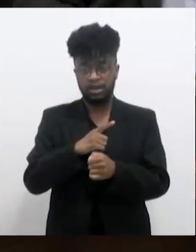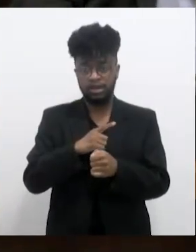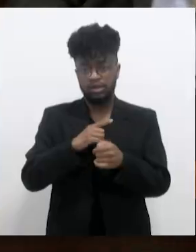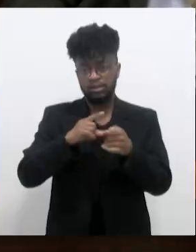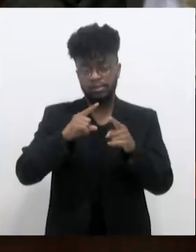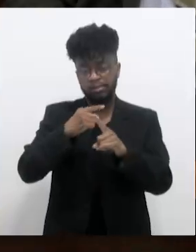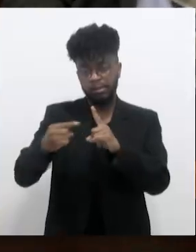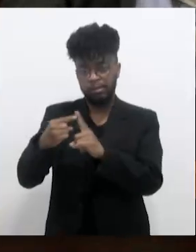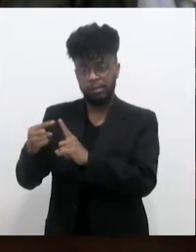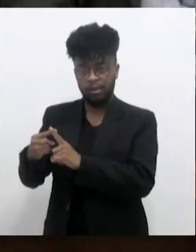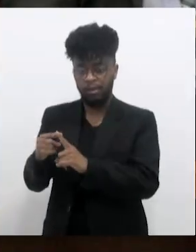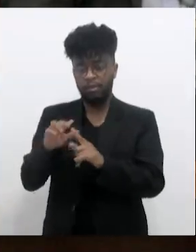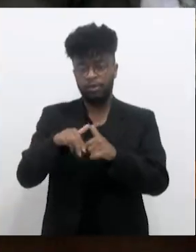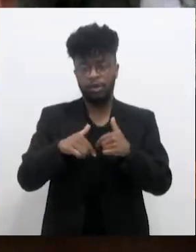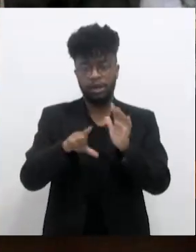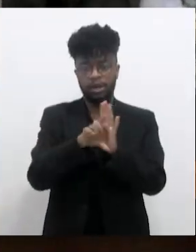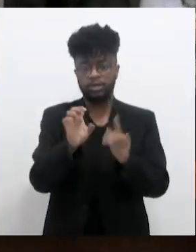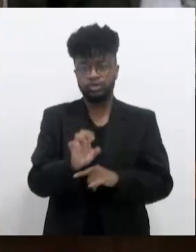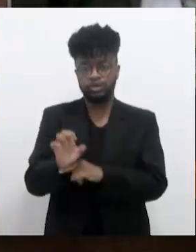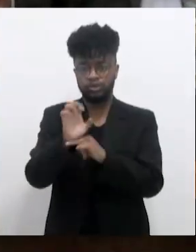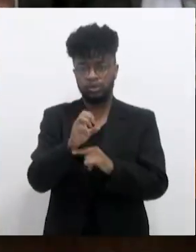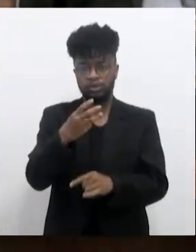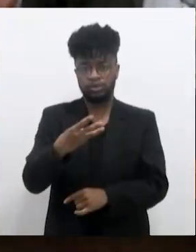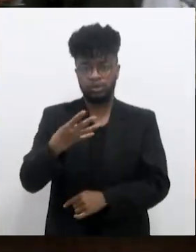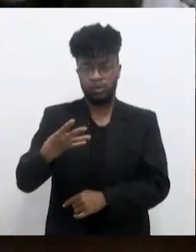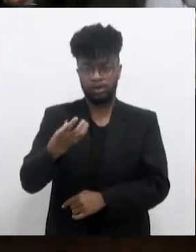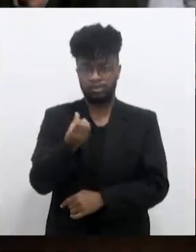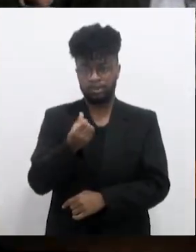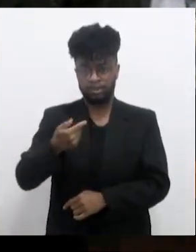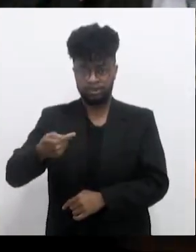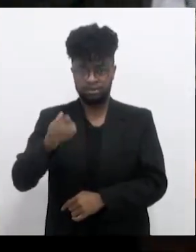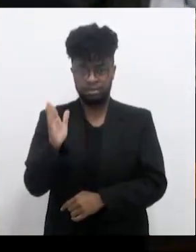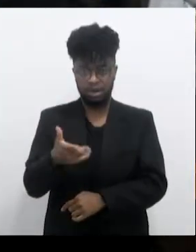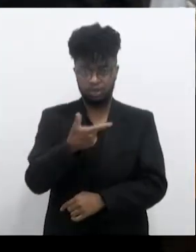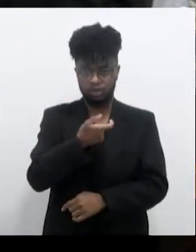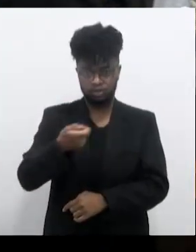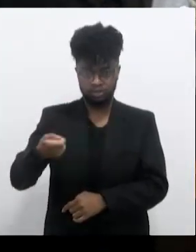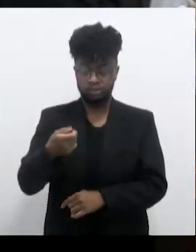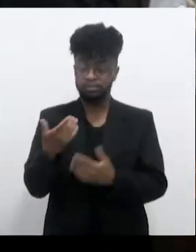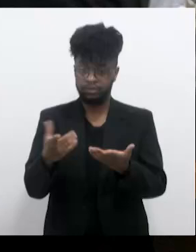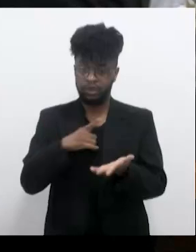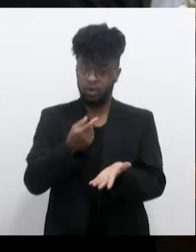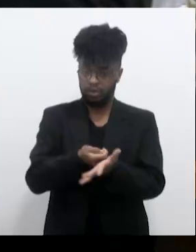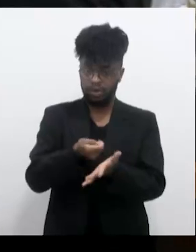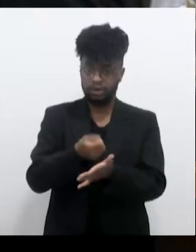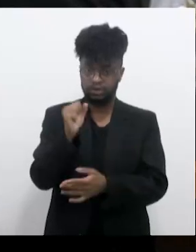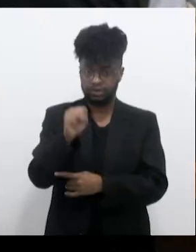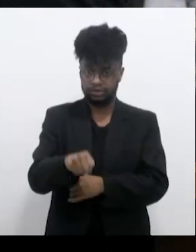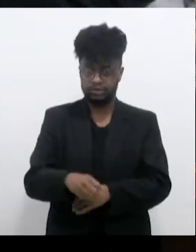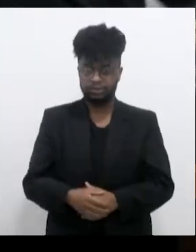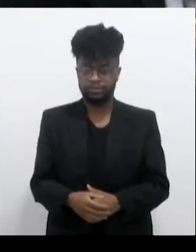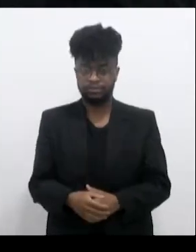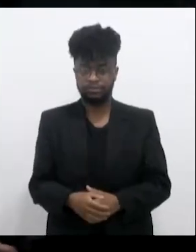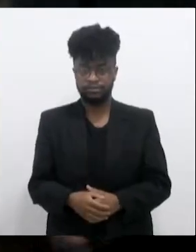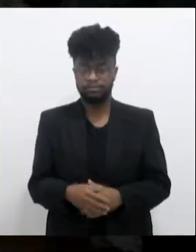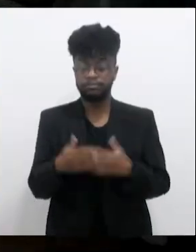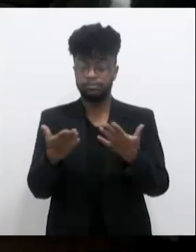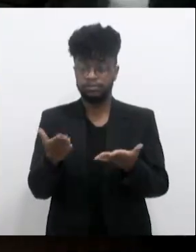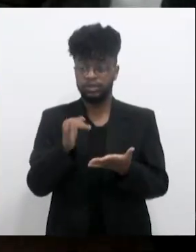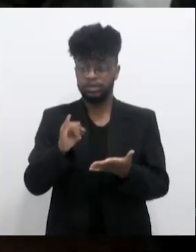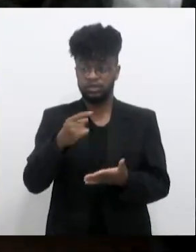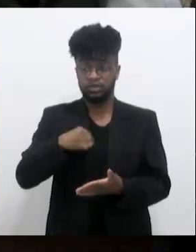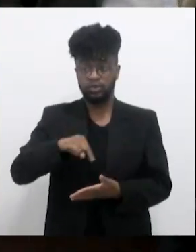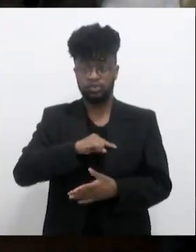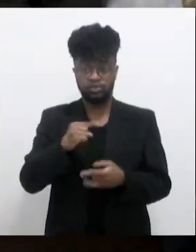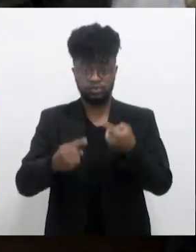Lei Estadual 3467 de 2000. Então, é uma imposição. E quando a gente trata desse